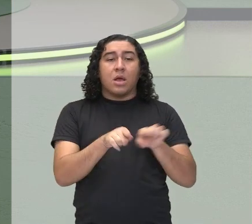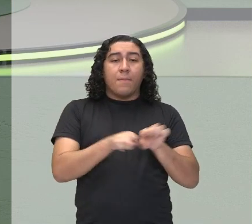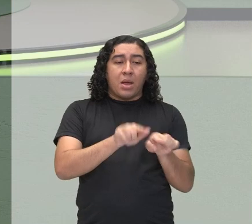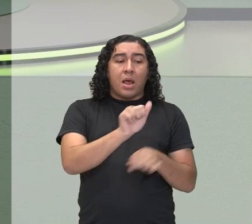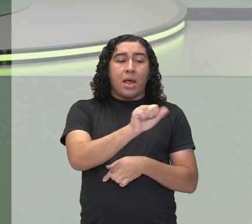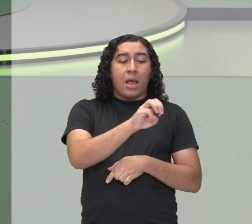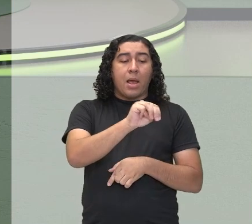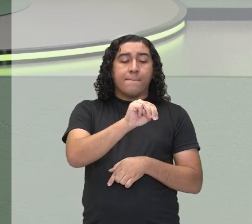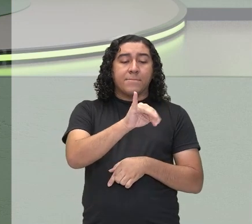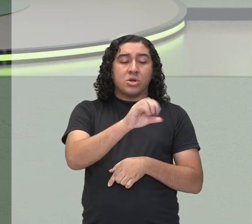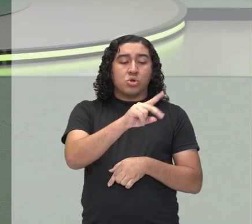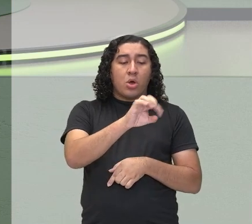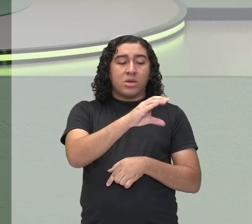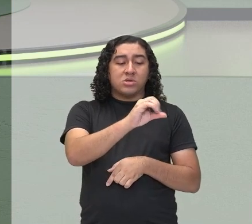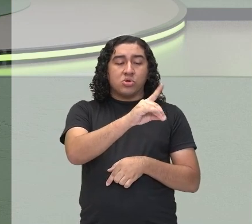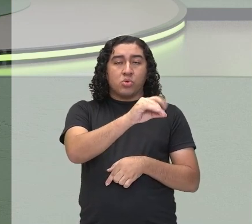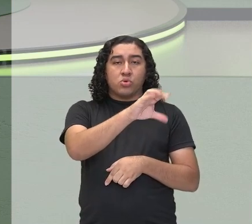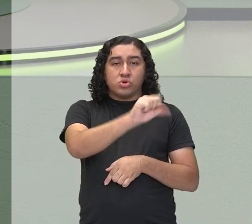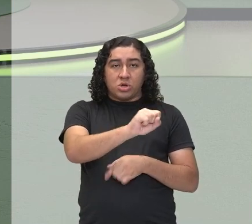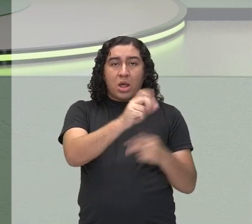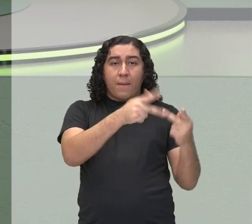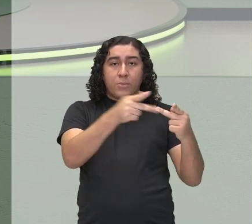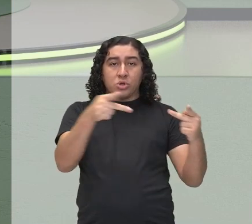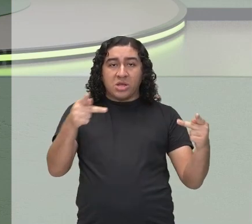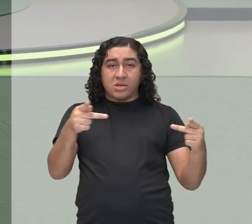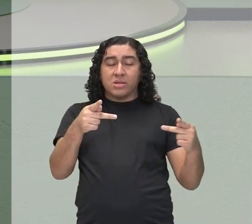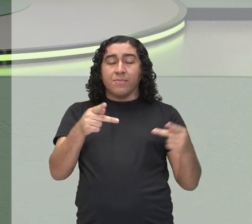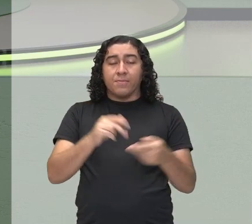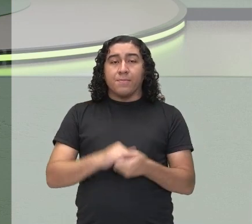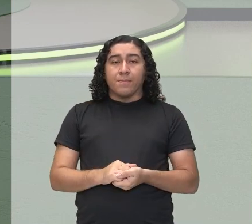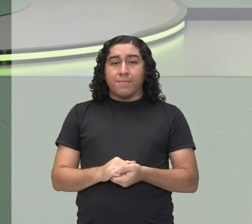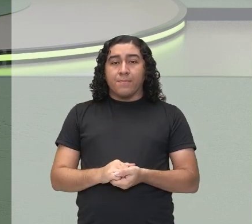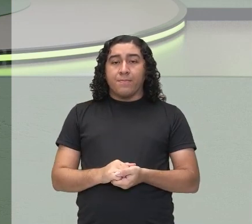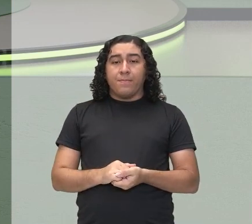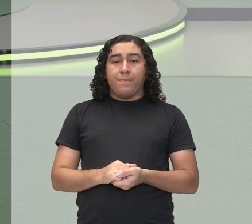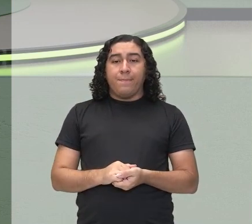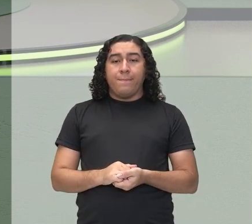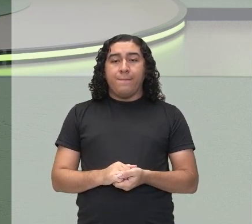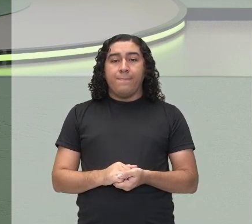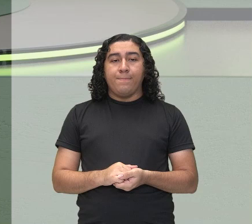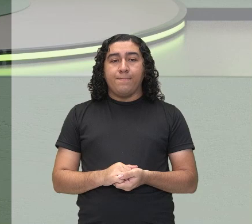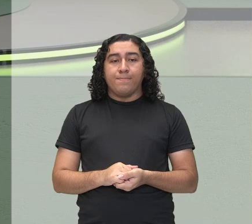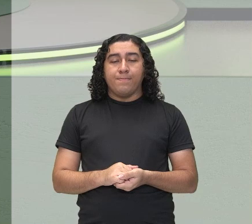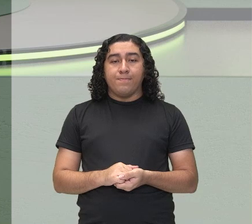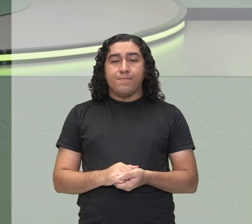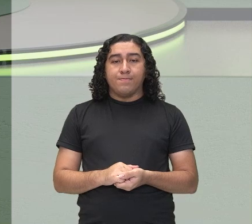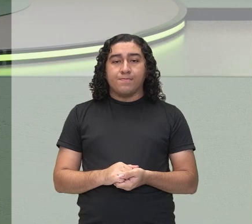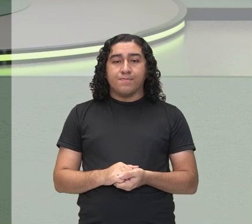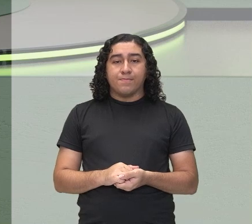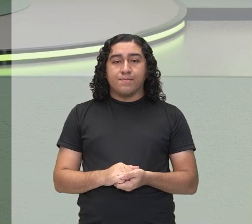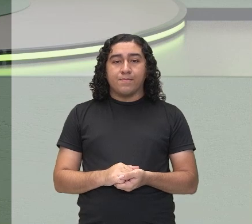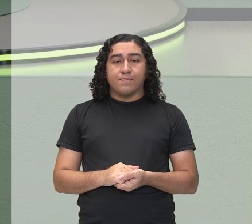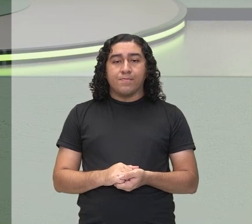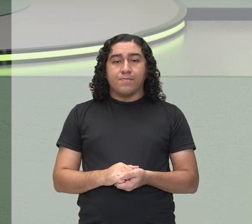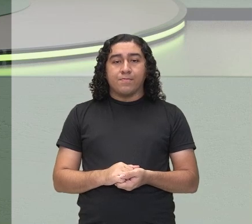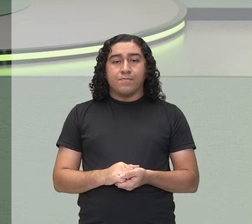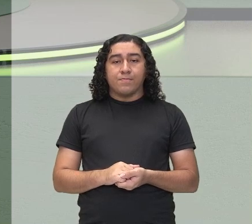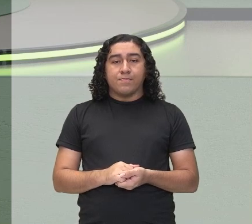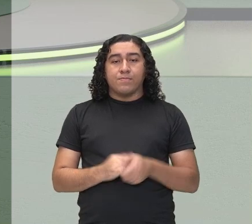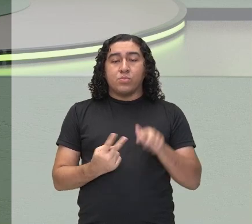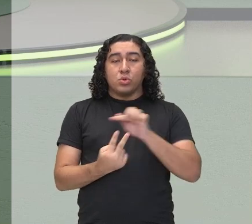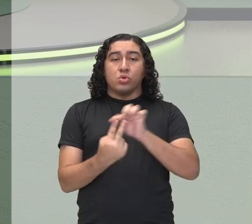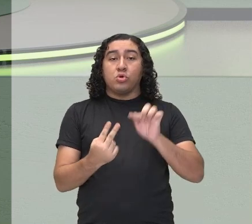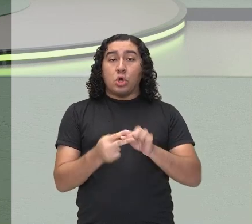com as proteínas, tá? A junção de aminoácidos formam as proteínas. E os 2 últimos são absorvidos